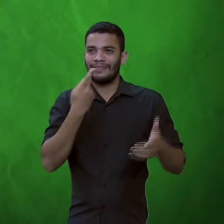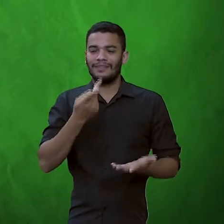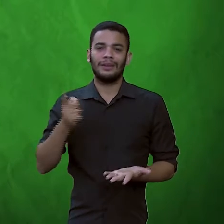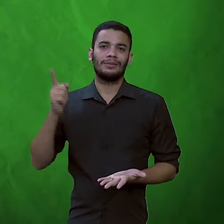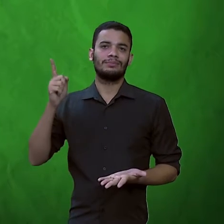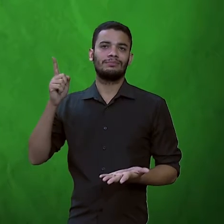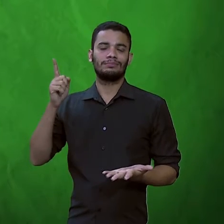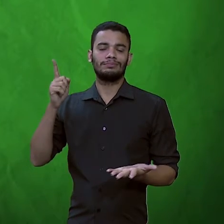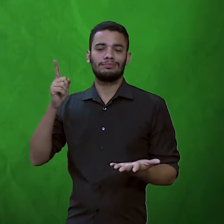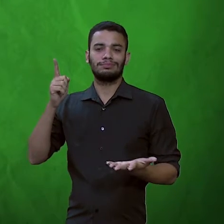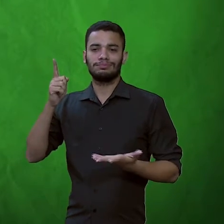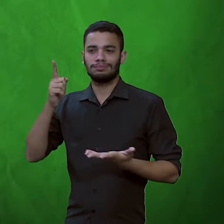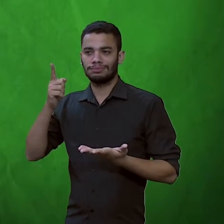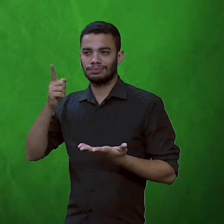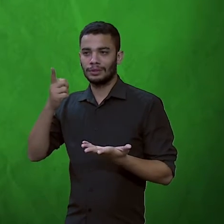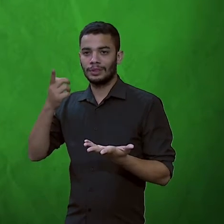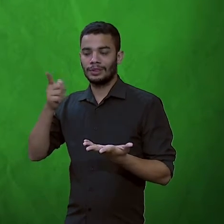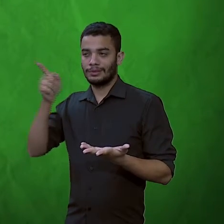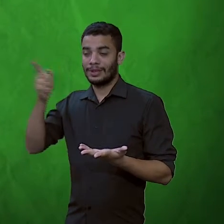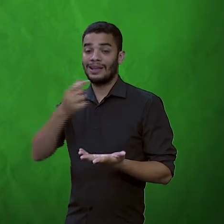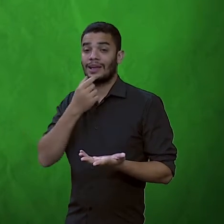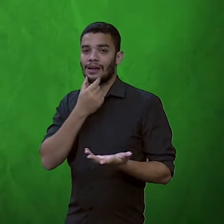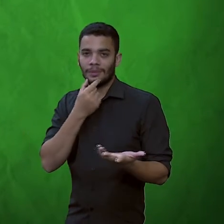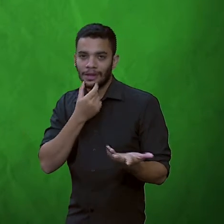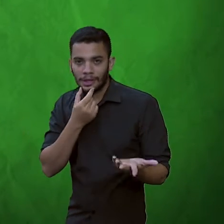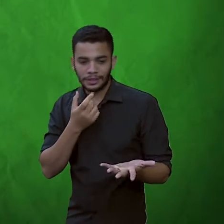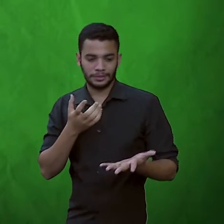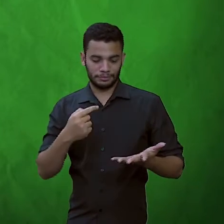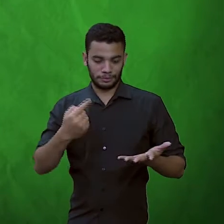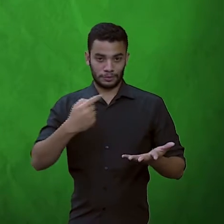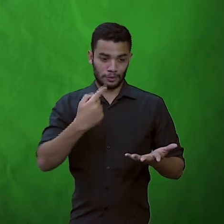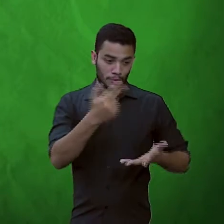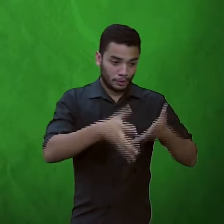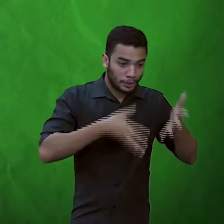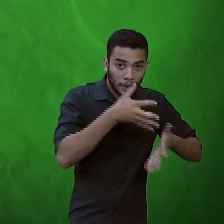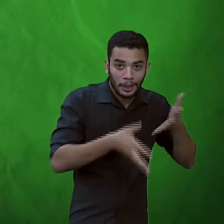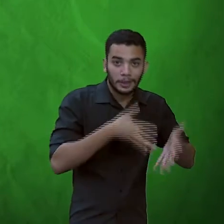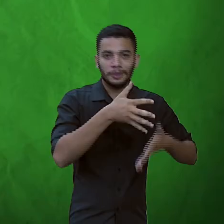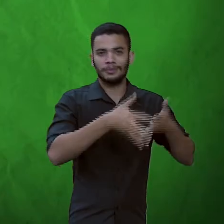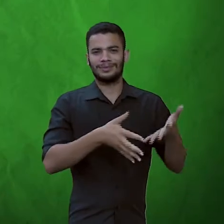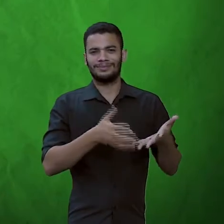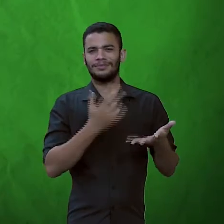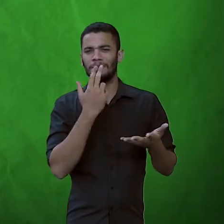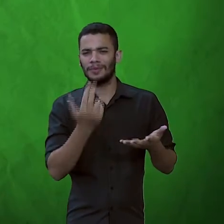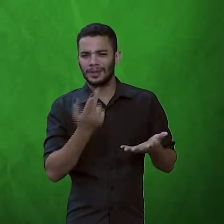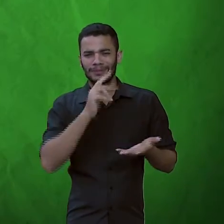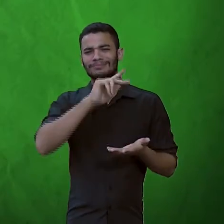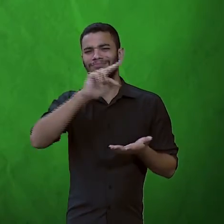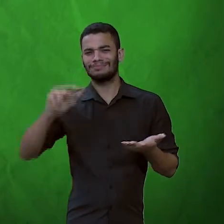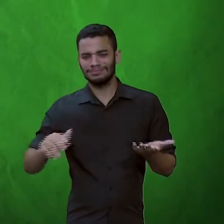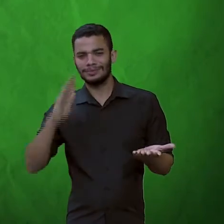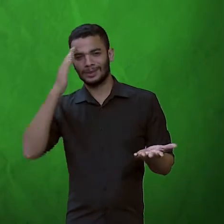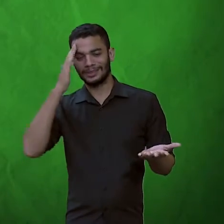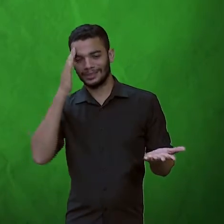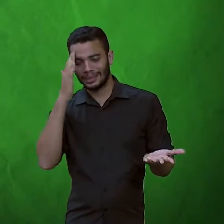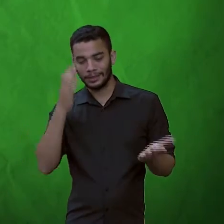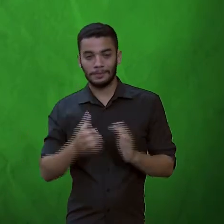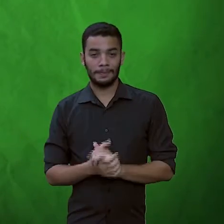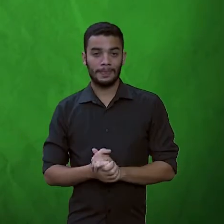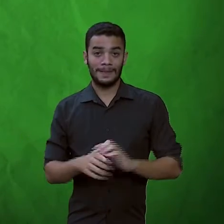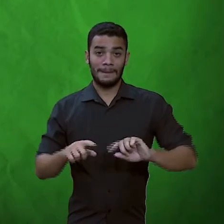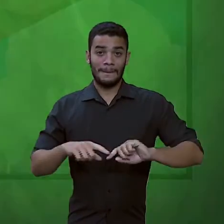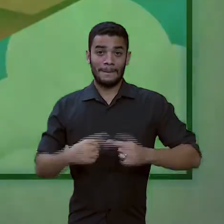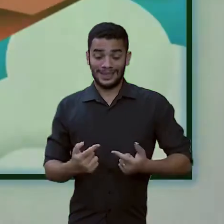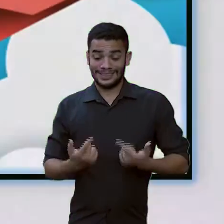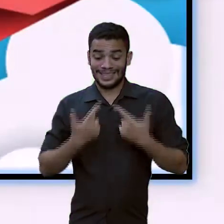libras, entre tantas outras línguas. Assim, língua é um idioma, ok? E a linguagem? Já a